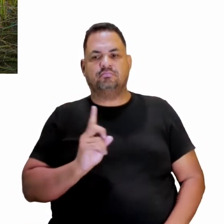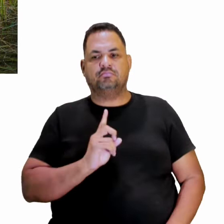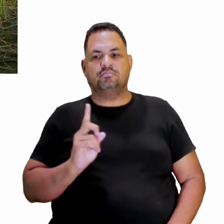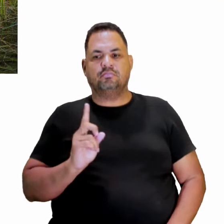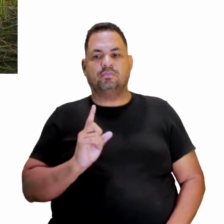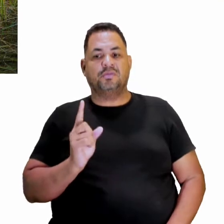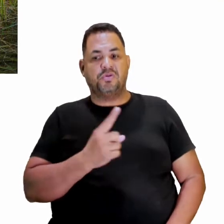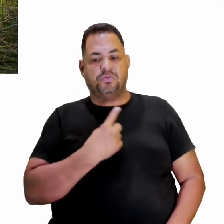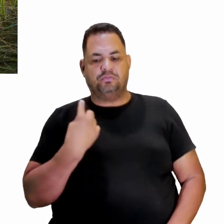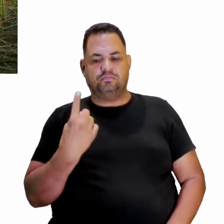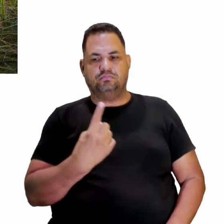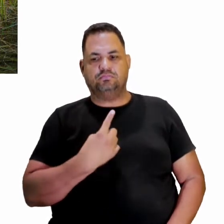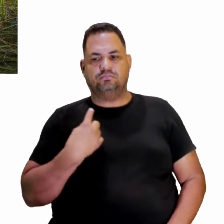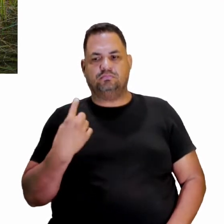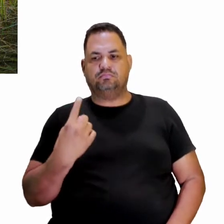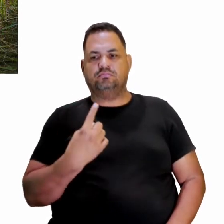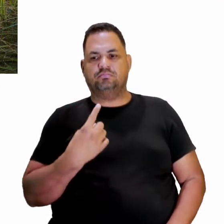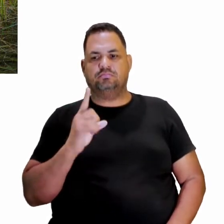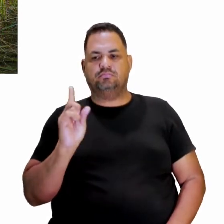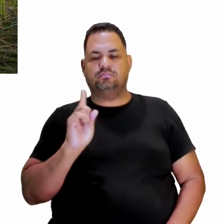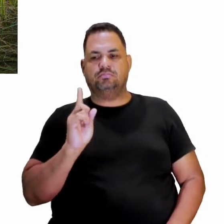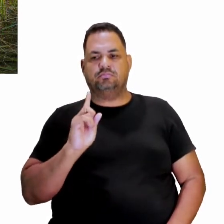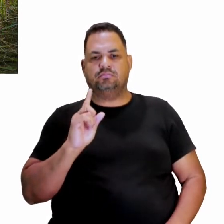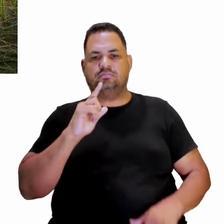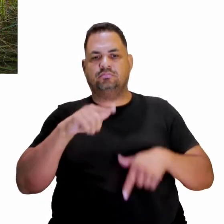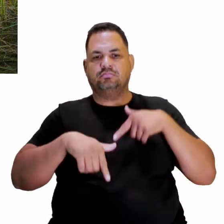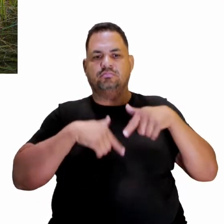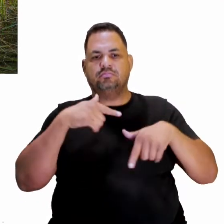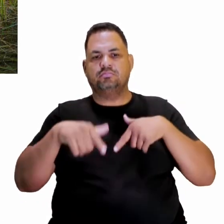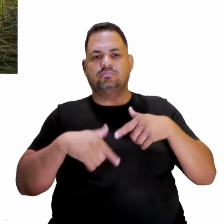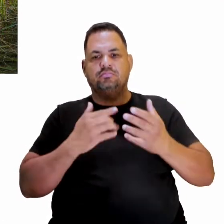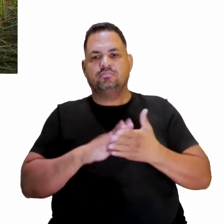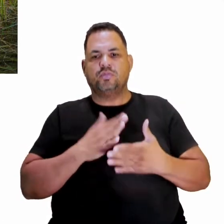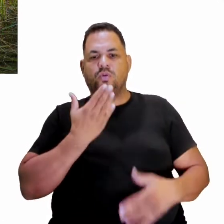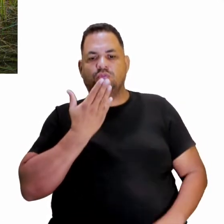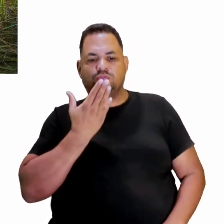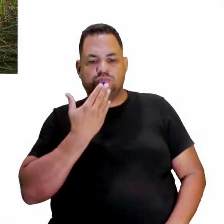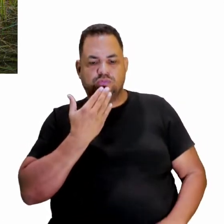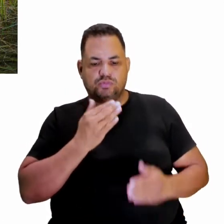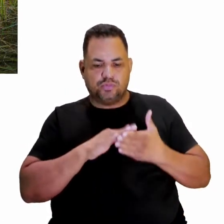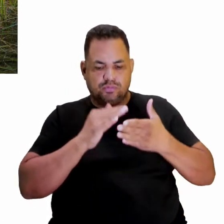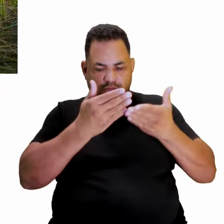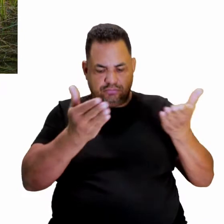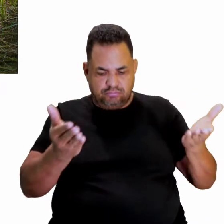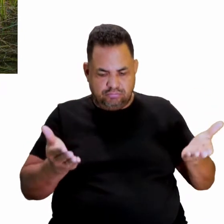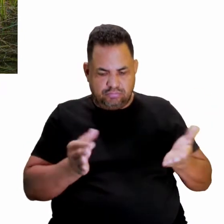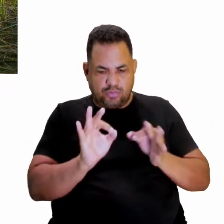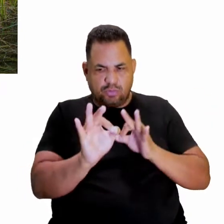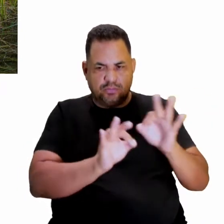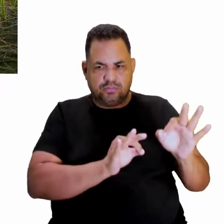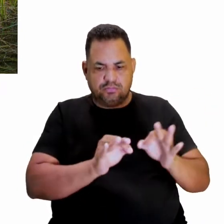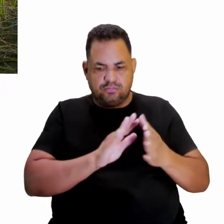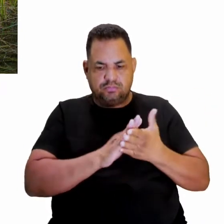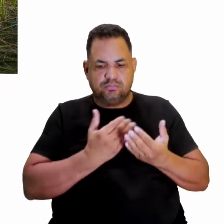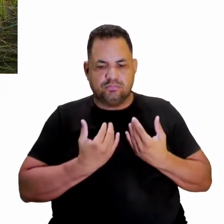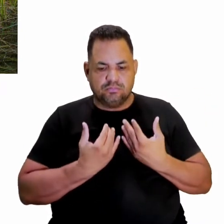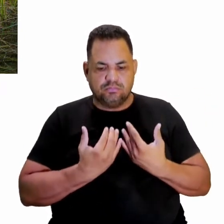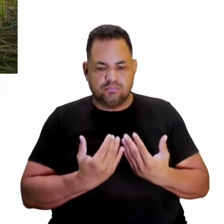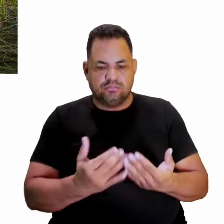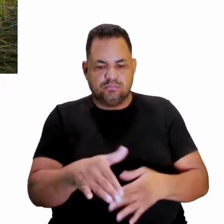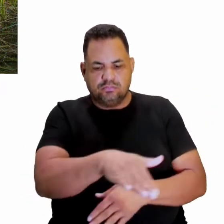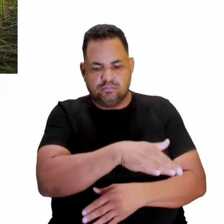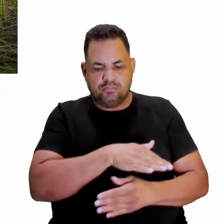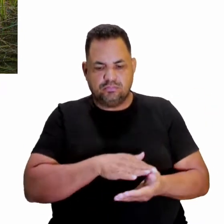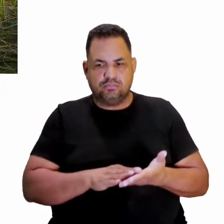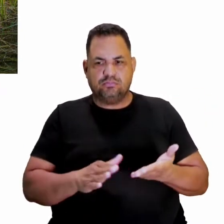não trabalhamos. We had a picnic. O que é isso? Nós tivemos um piquenique. We had